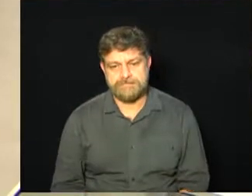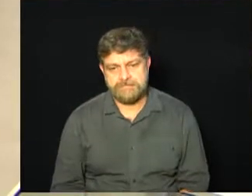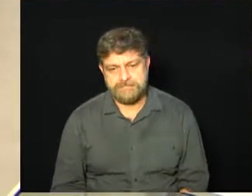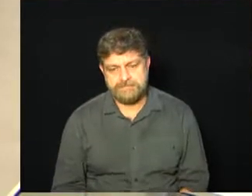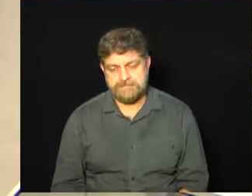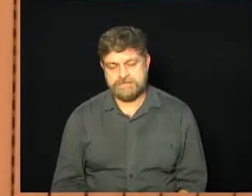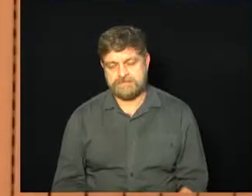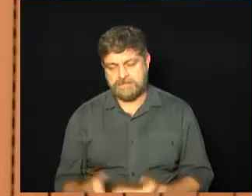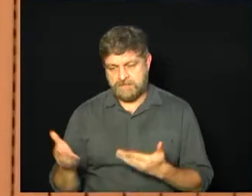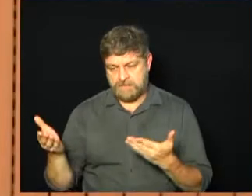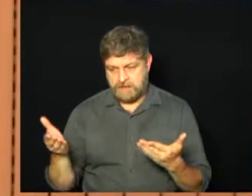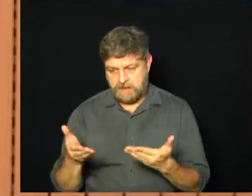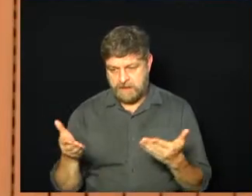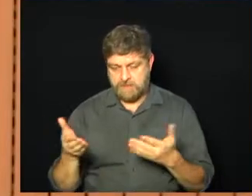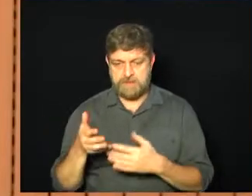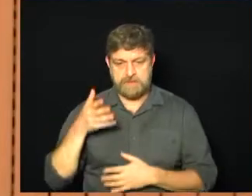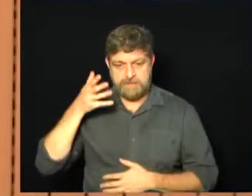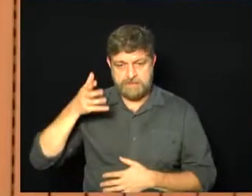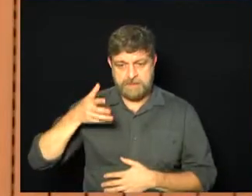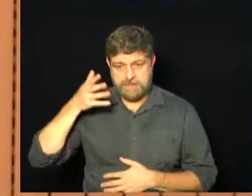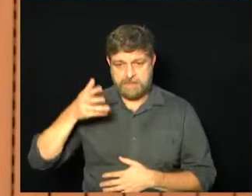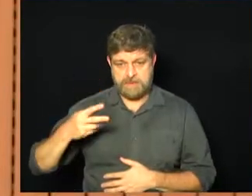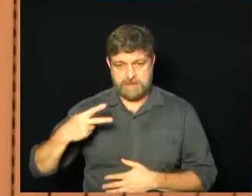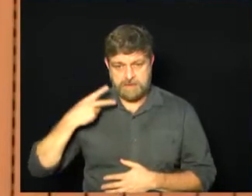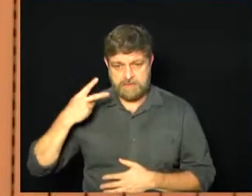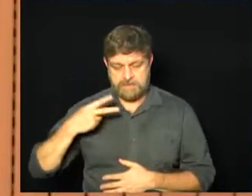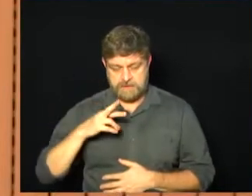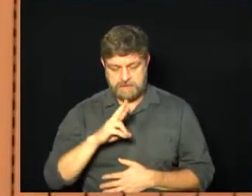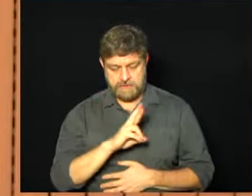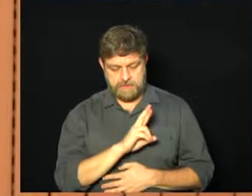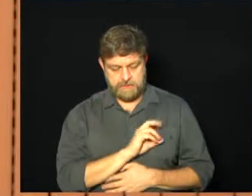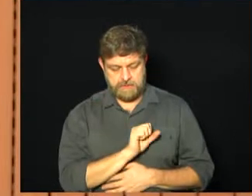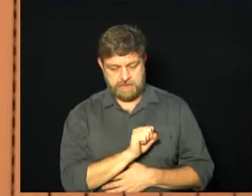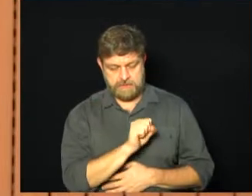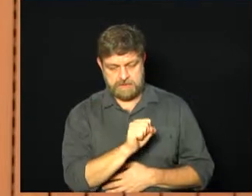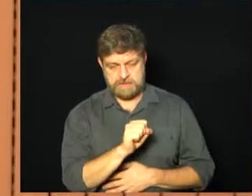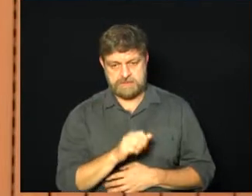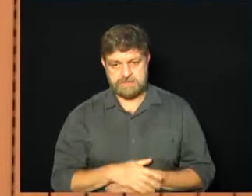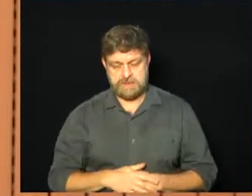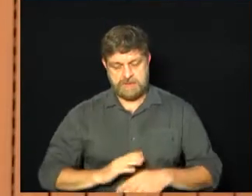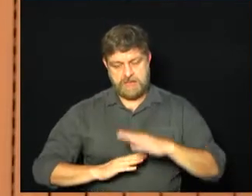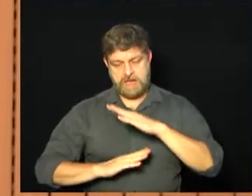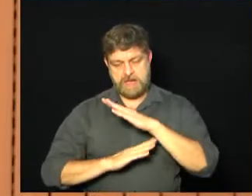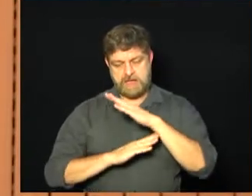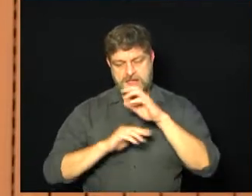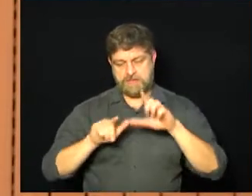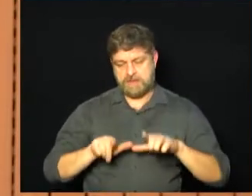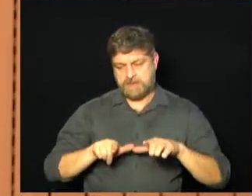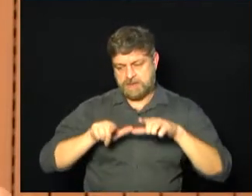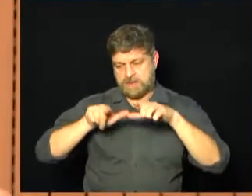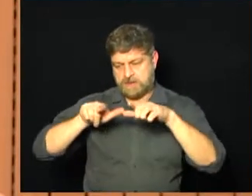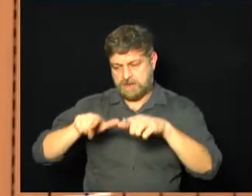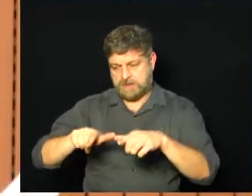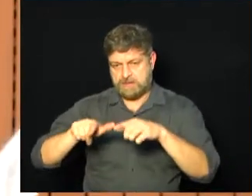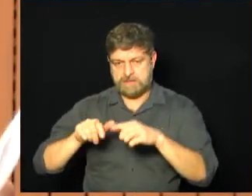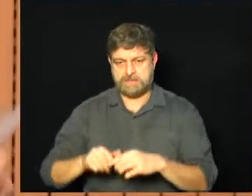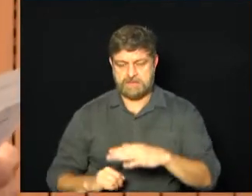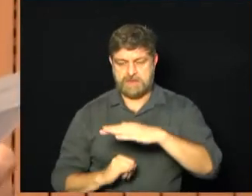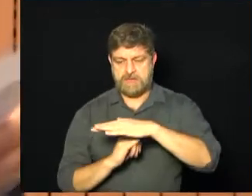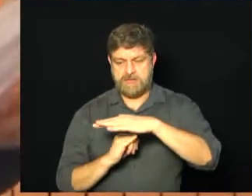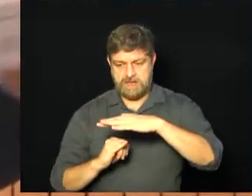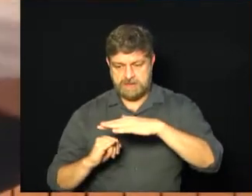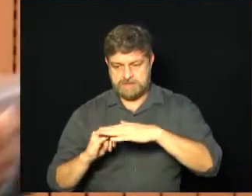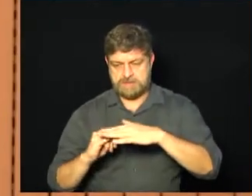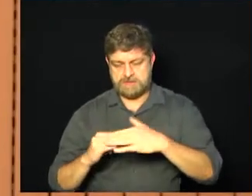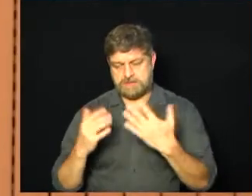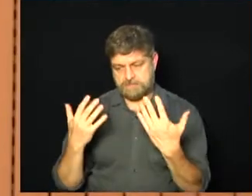Com a palavra, neste momento, o vereador Luiz Rossini, para homenagem da Câmara Municipal de Campinas, a entidade agraciada